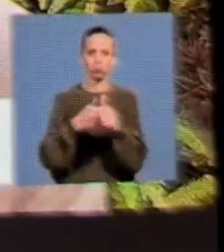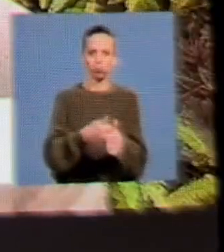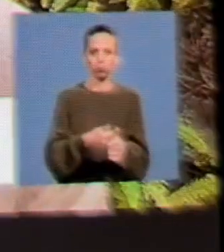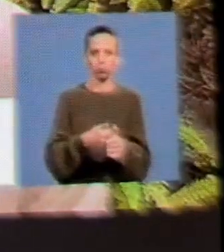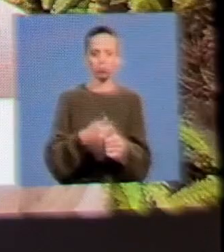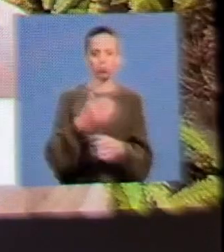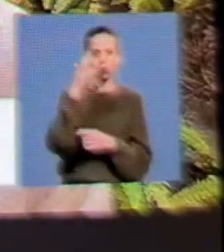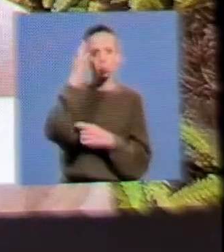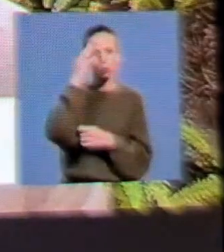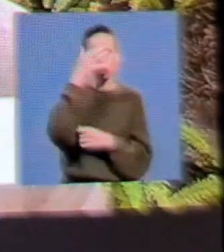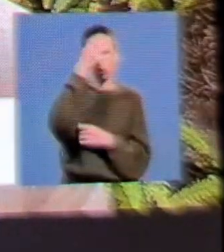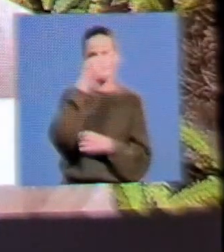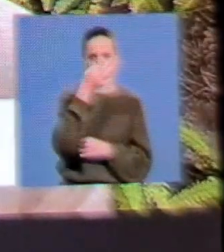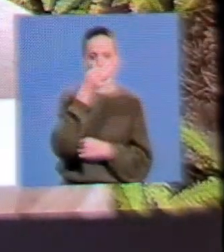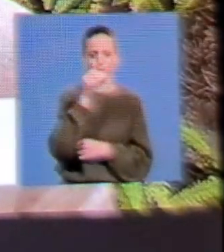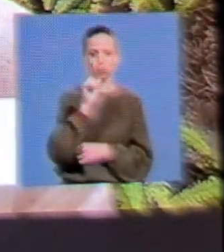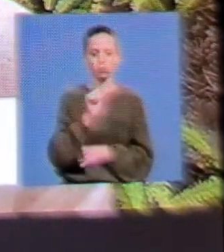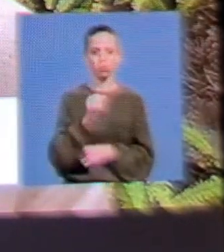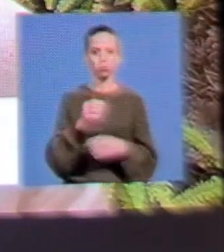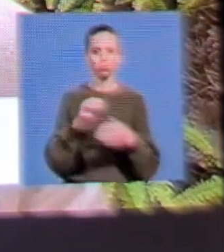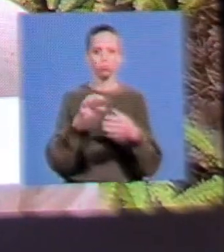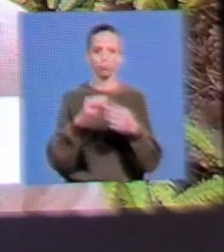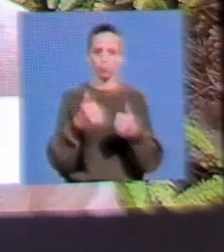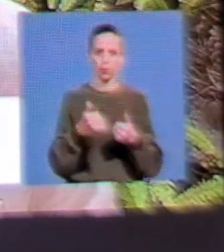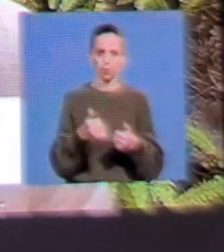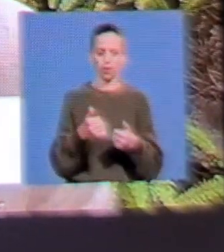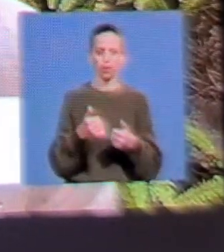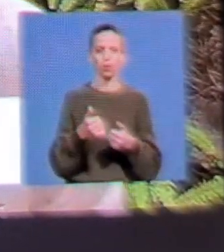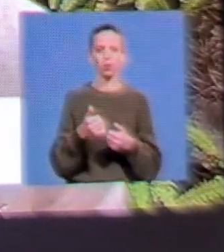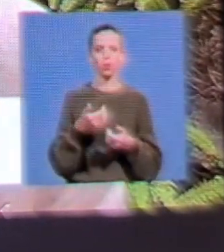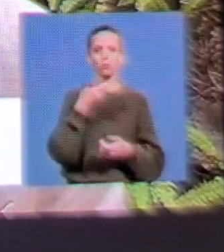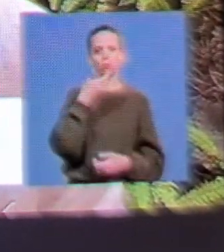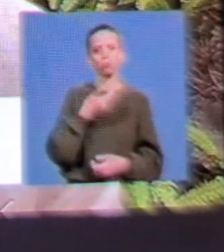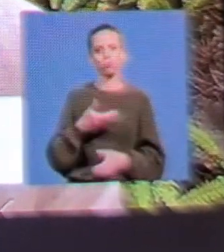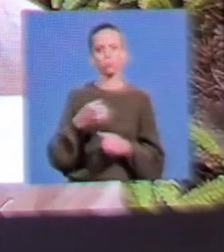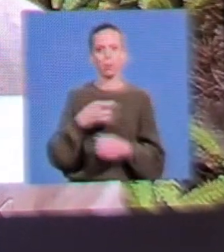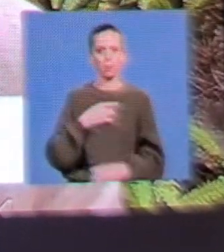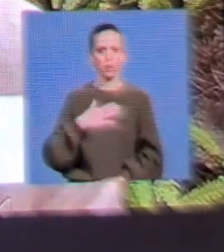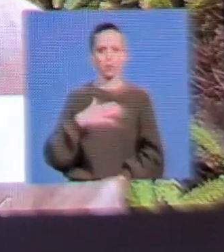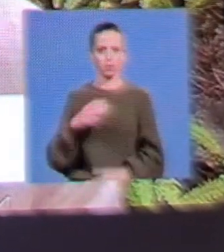as menções obrigatórias e que esteja devidamente aferida pela entidade competente.